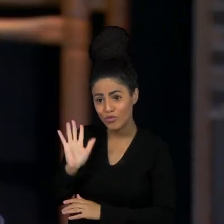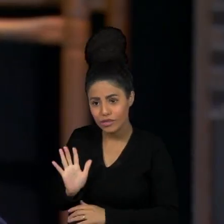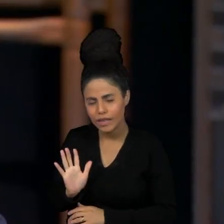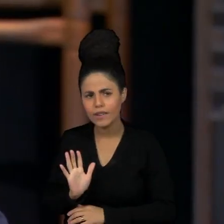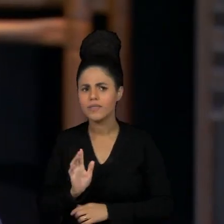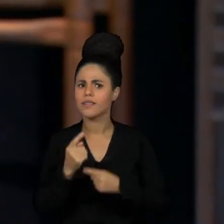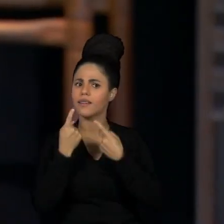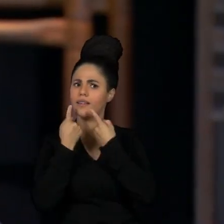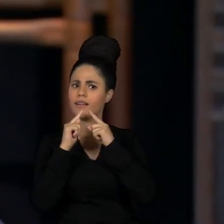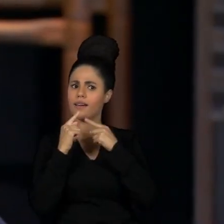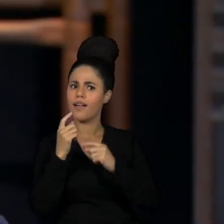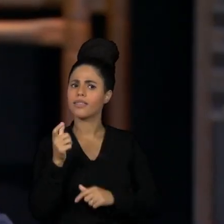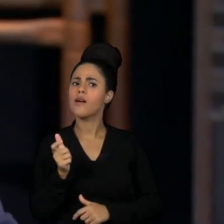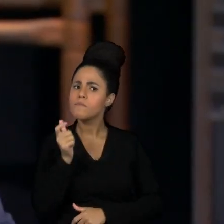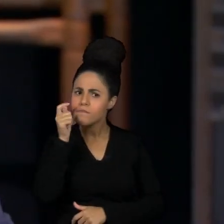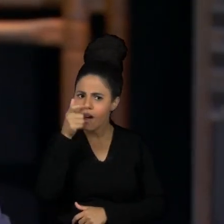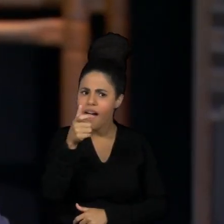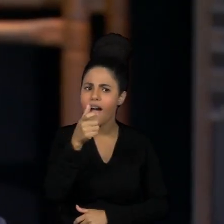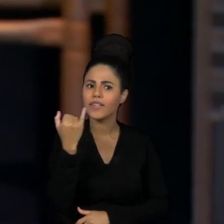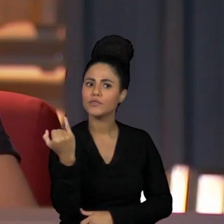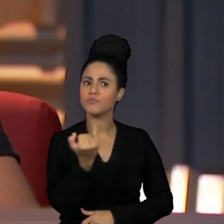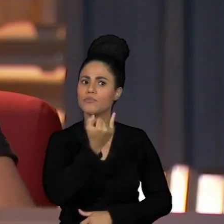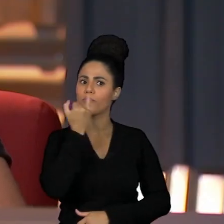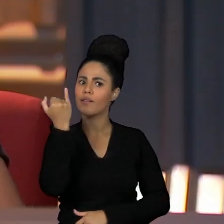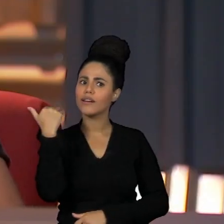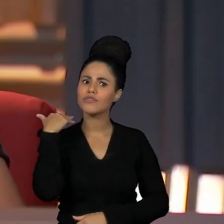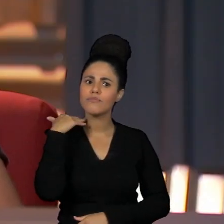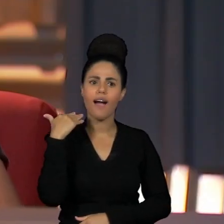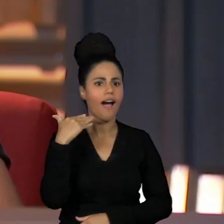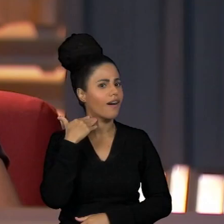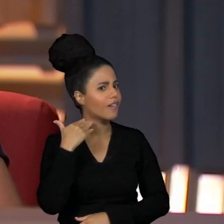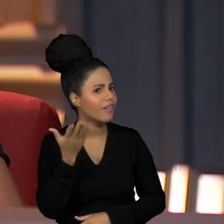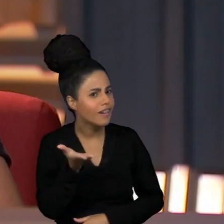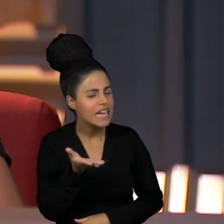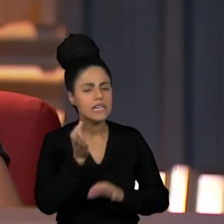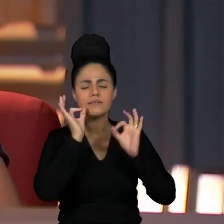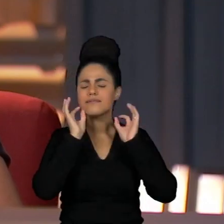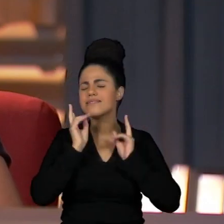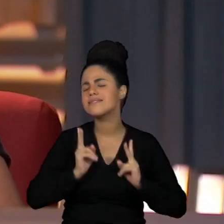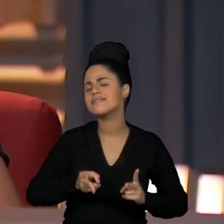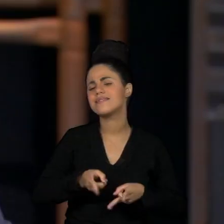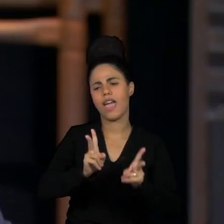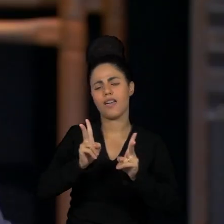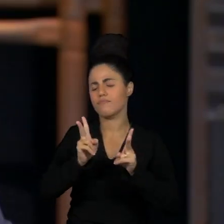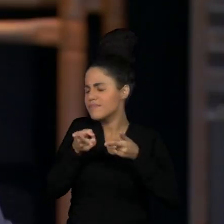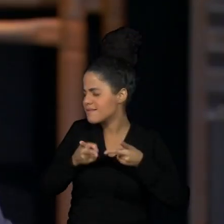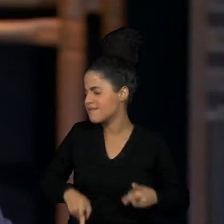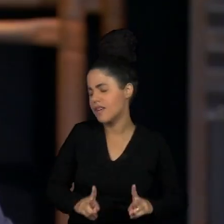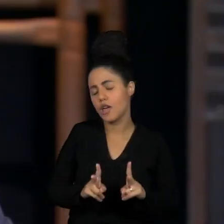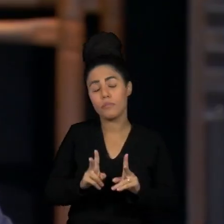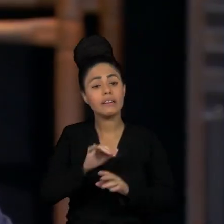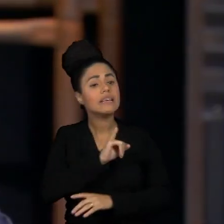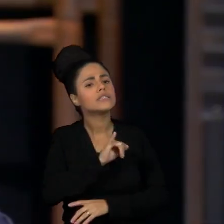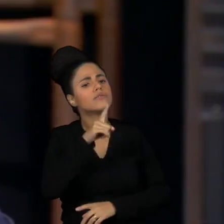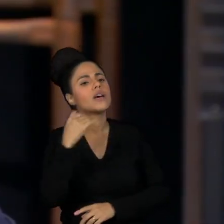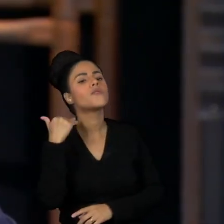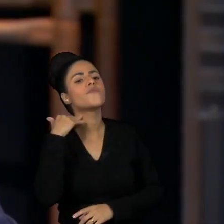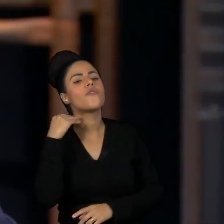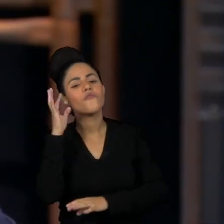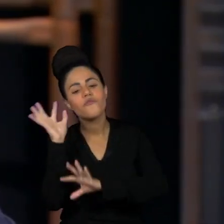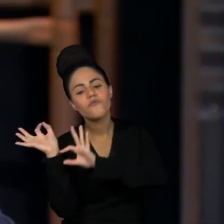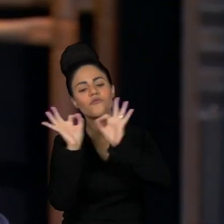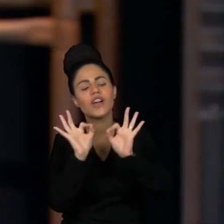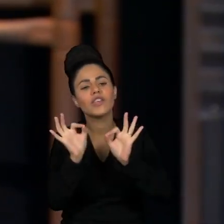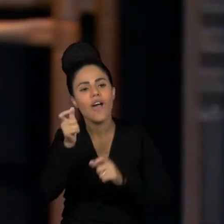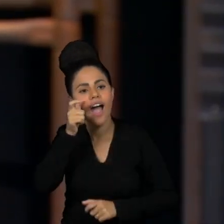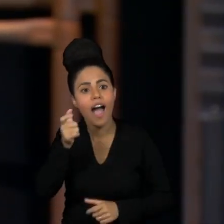crítica importante aí para os bancões, como você Sempre falou. Fiz. Sempre fiz. Se tiver um banqueiro nos vendo